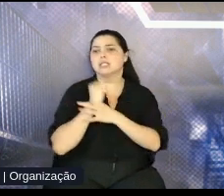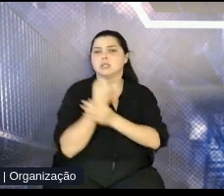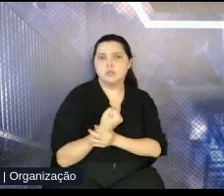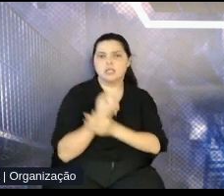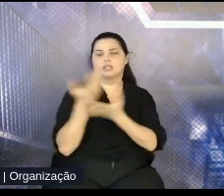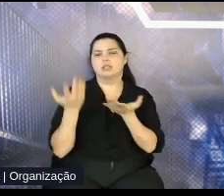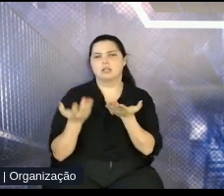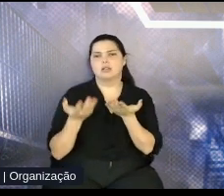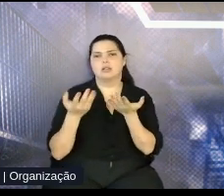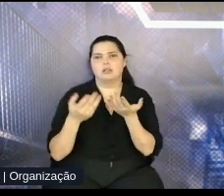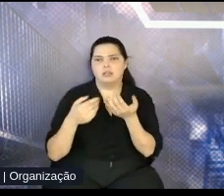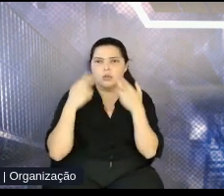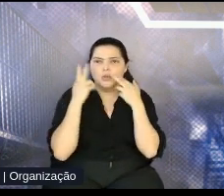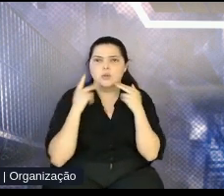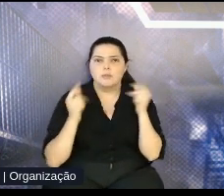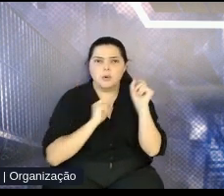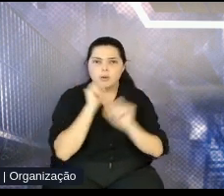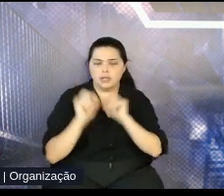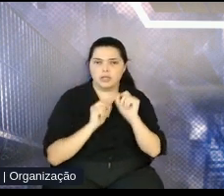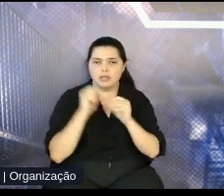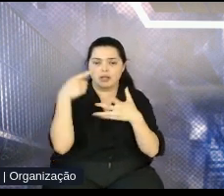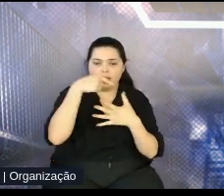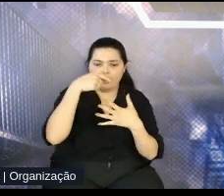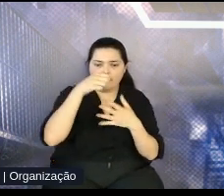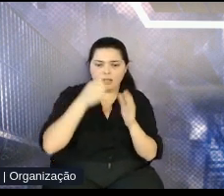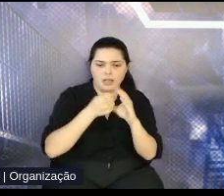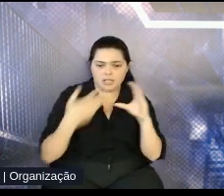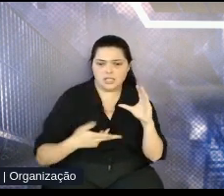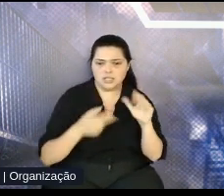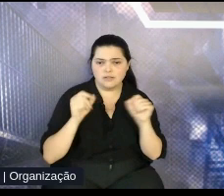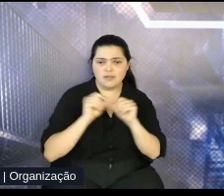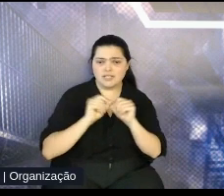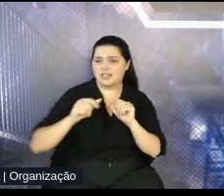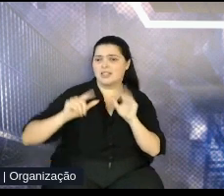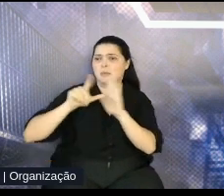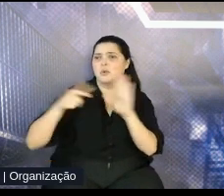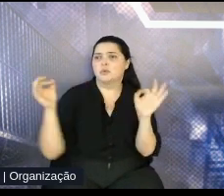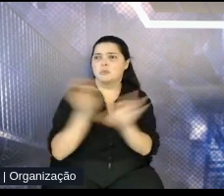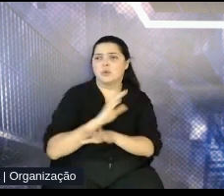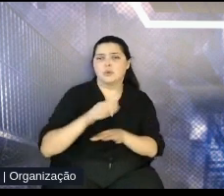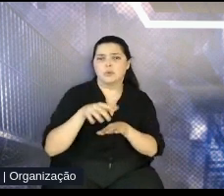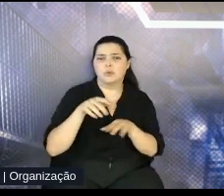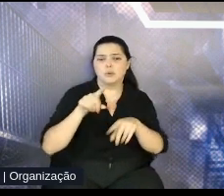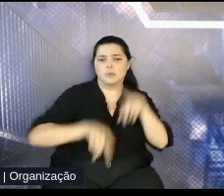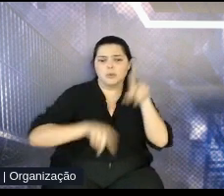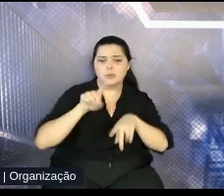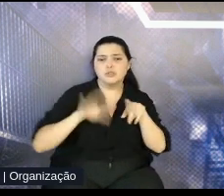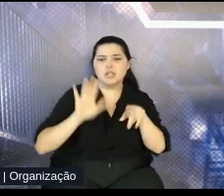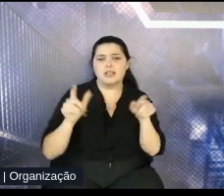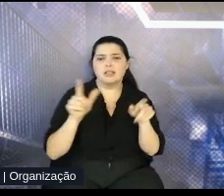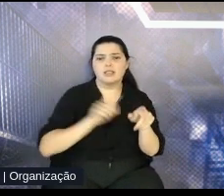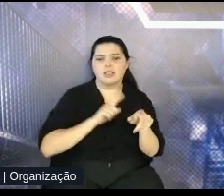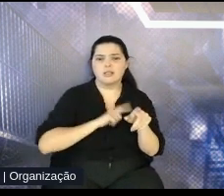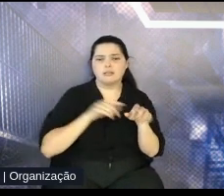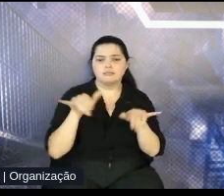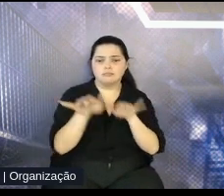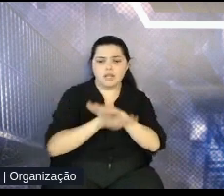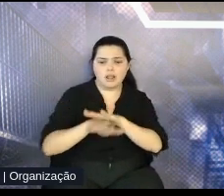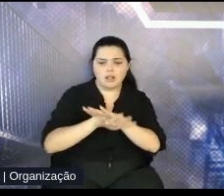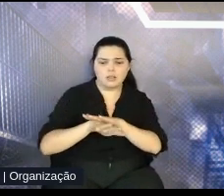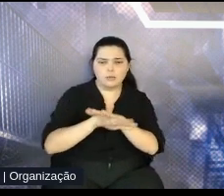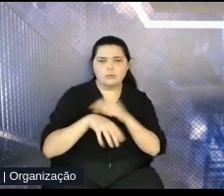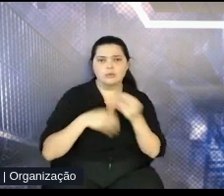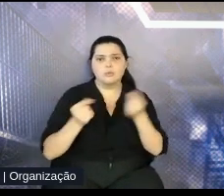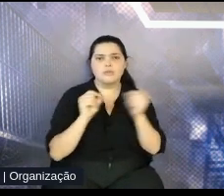E normalmente são aspectos que vêm em segundo plano, depois que o produto já está no mercado. Tem gente que simplesmente não liga,